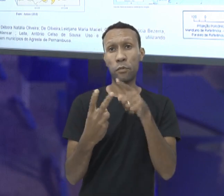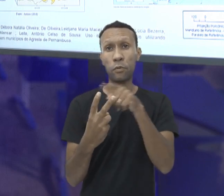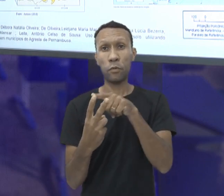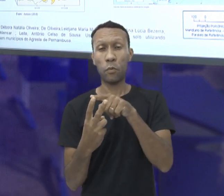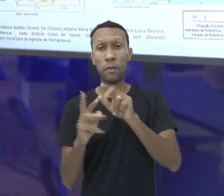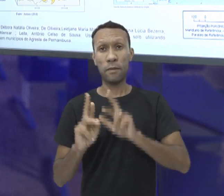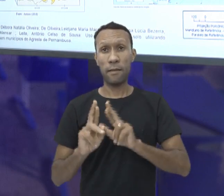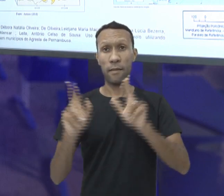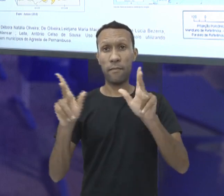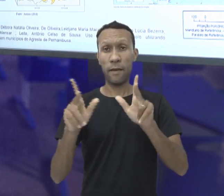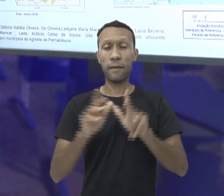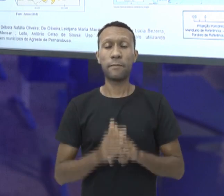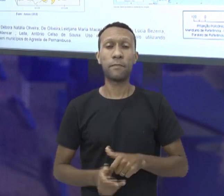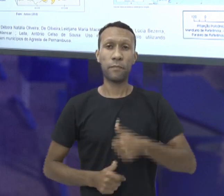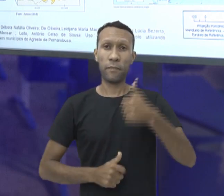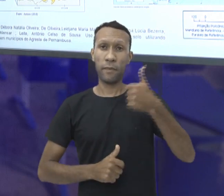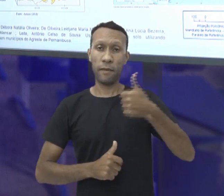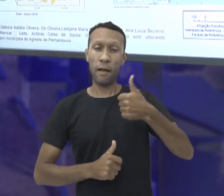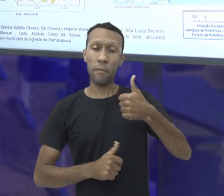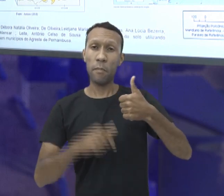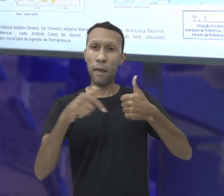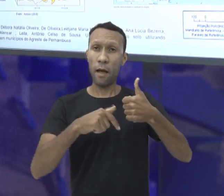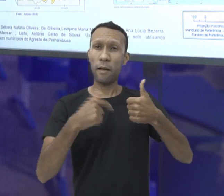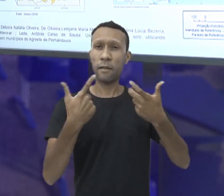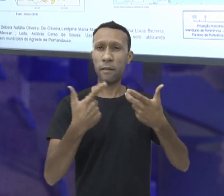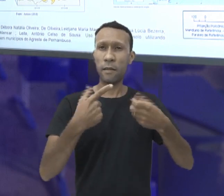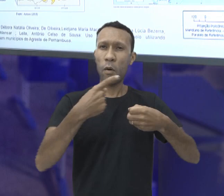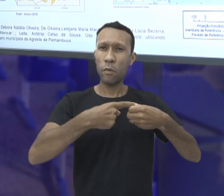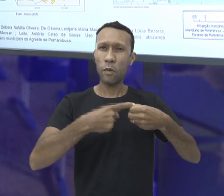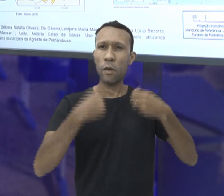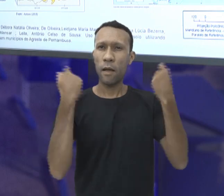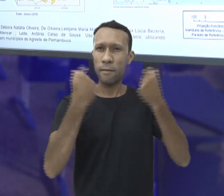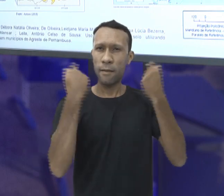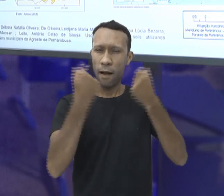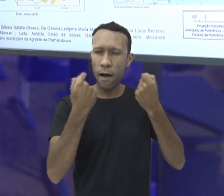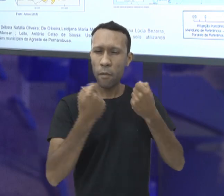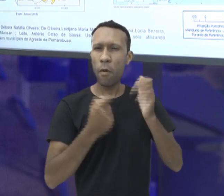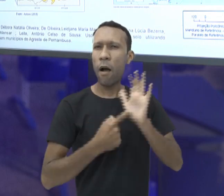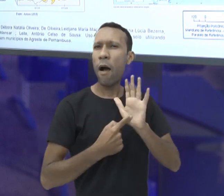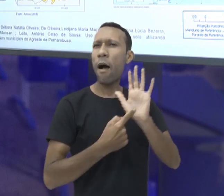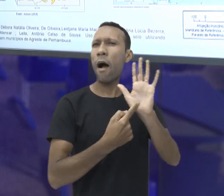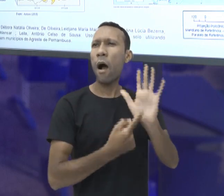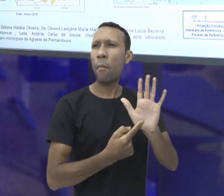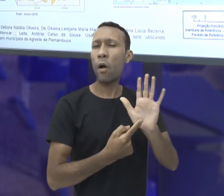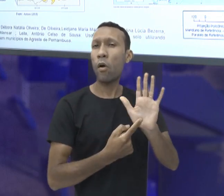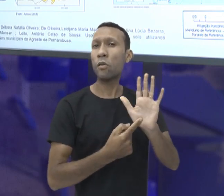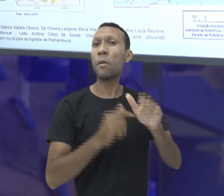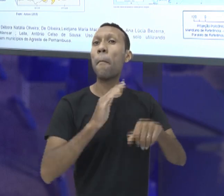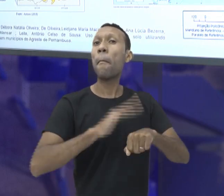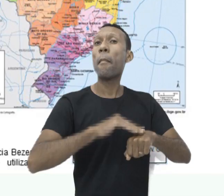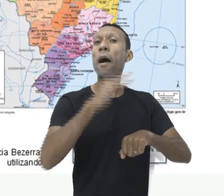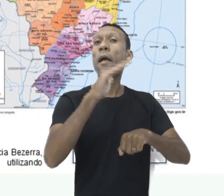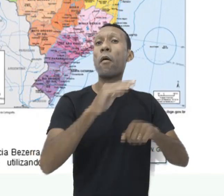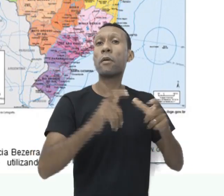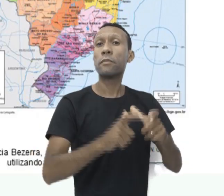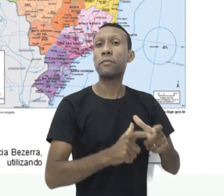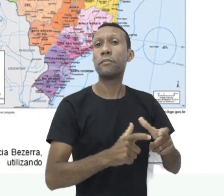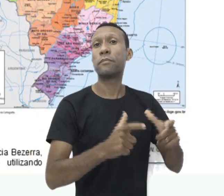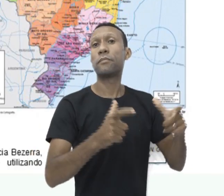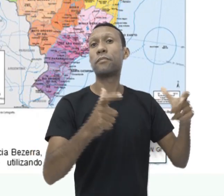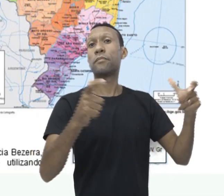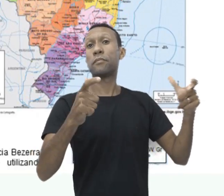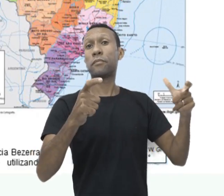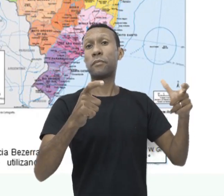diferentes. A primeira escala do mapa político do Brasil está mostrando uma escala do denominador maior. Essa escala é